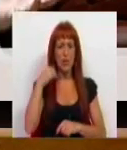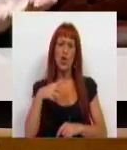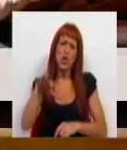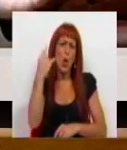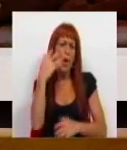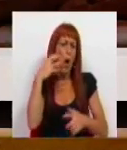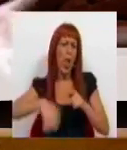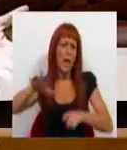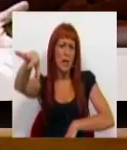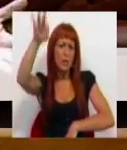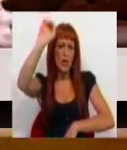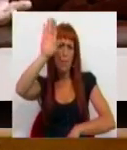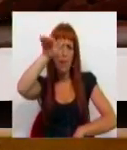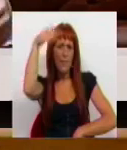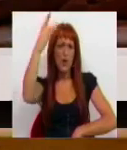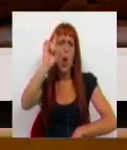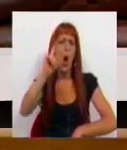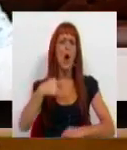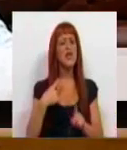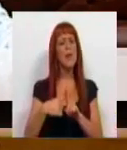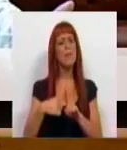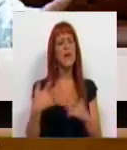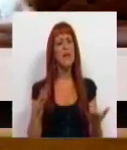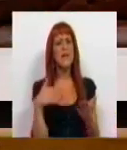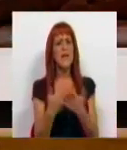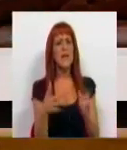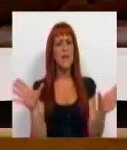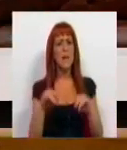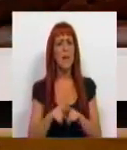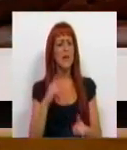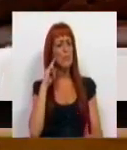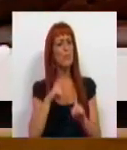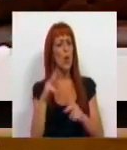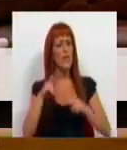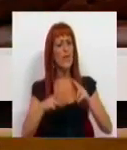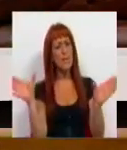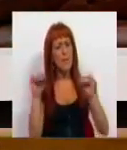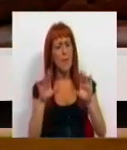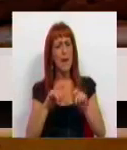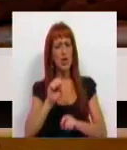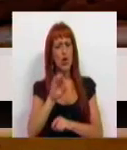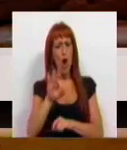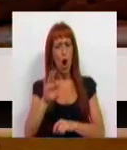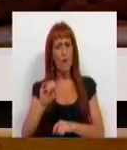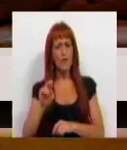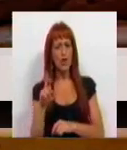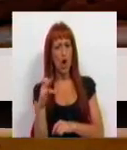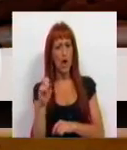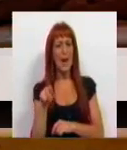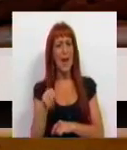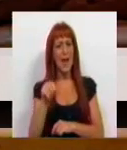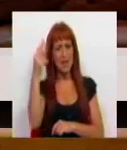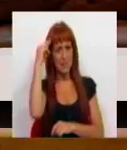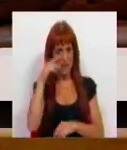um ao calhas. Por exemplo, o primeiro, aquele que beneficia com mais isenções fiscais no offshore da Madeira.